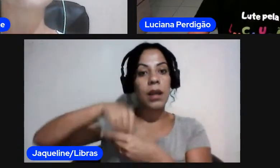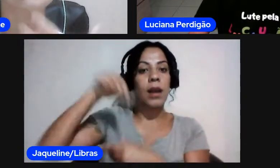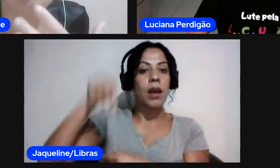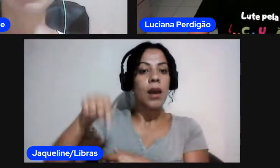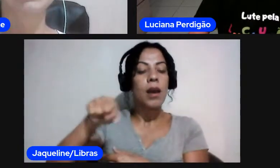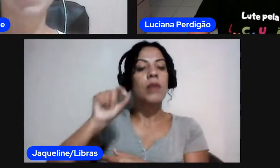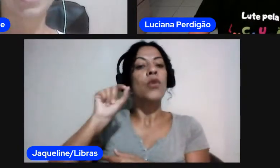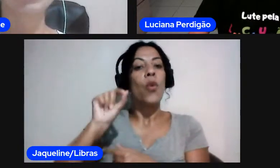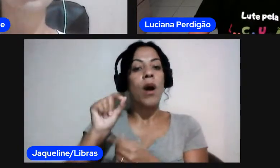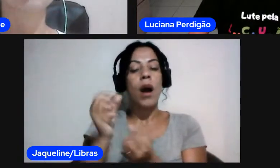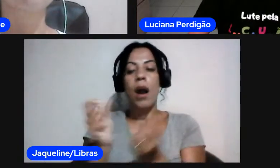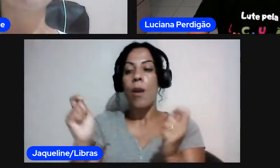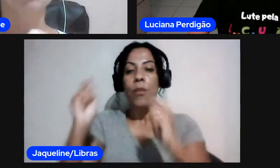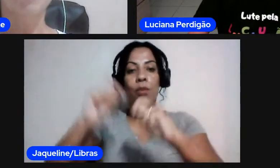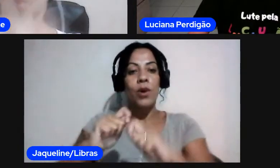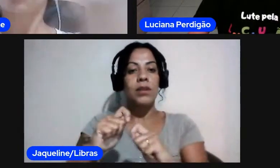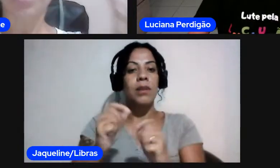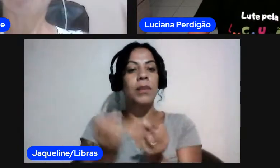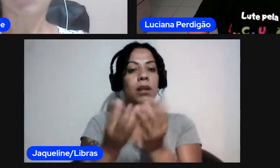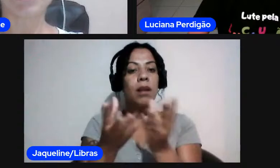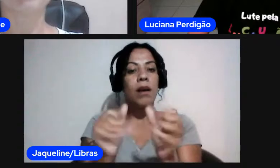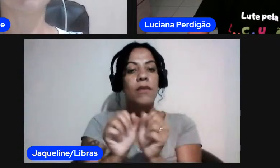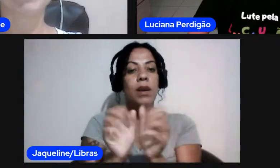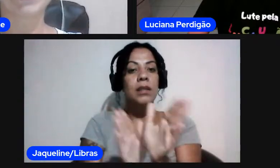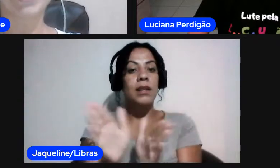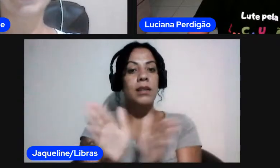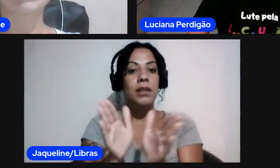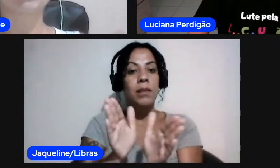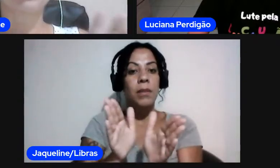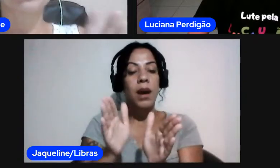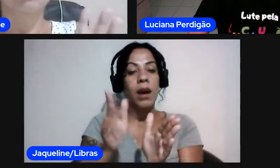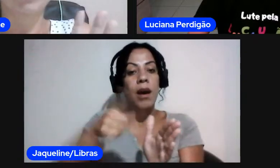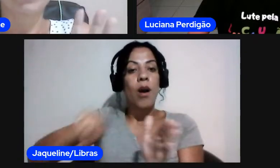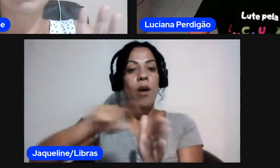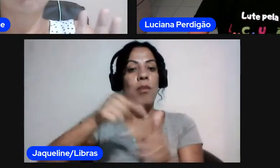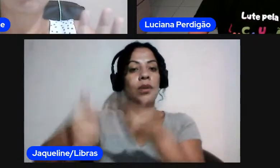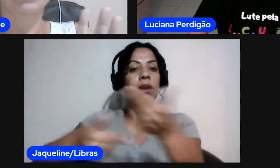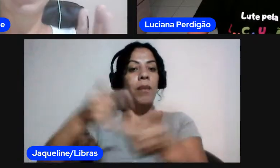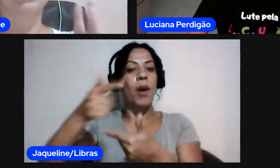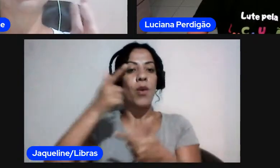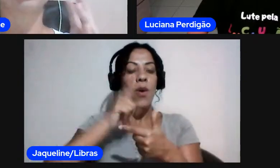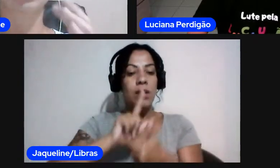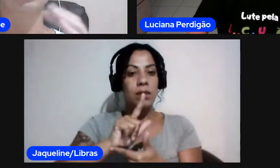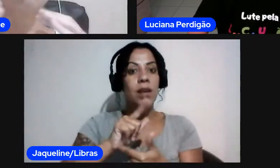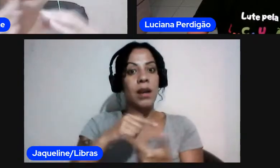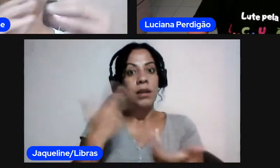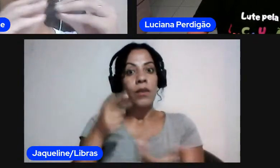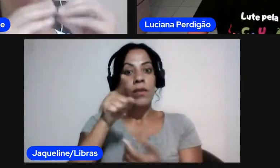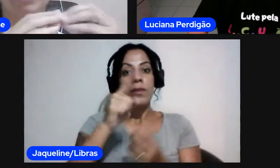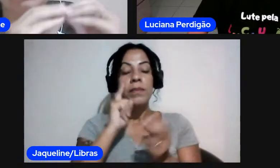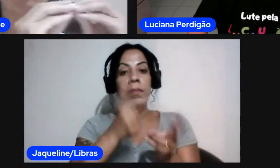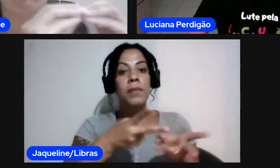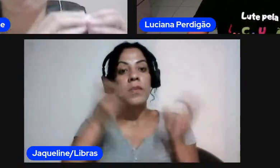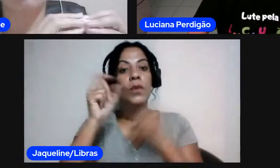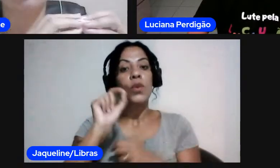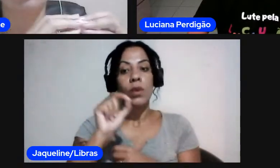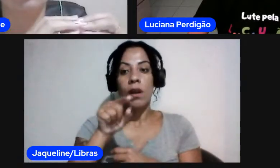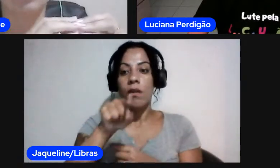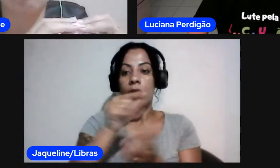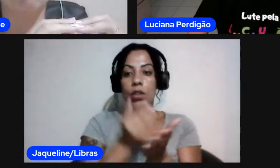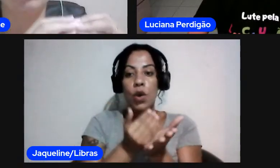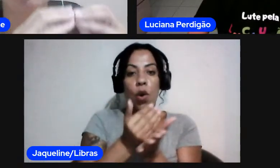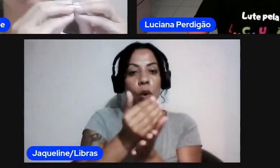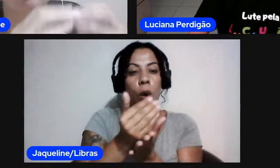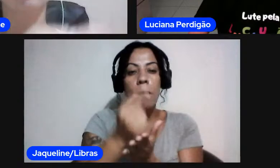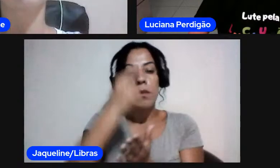a acessibilidade para o trabalho, né? Então você vê que, na verdade, você começa com o curso